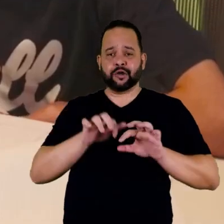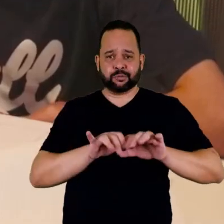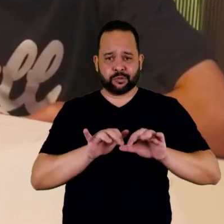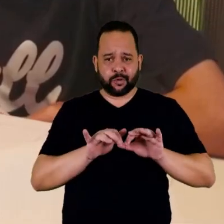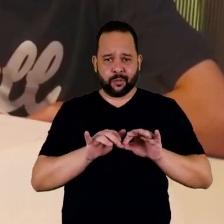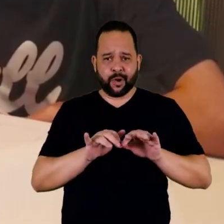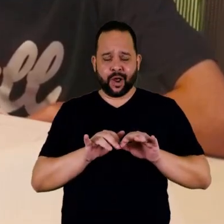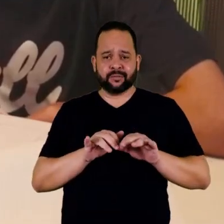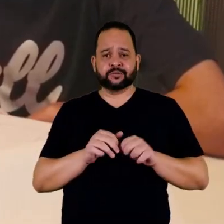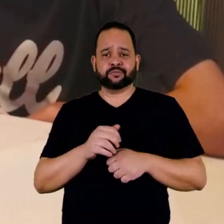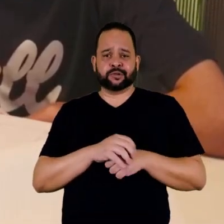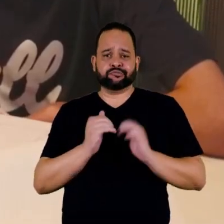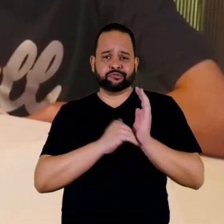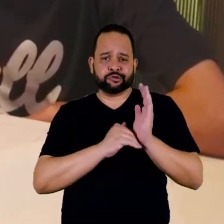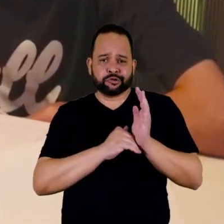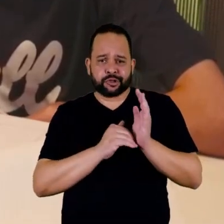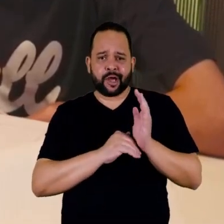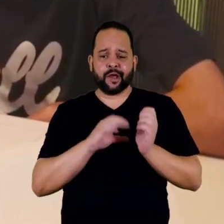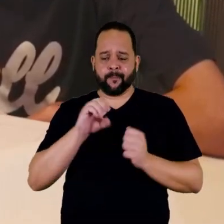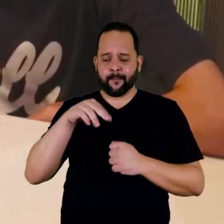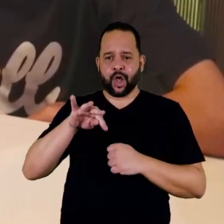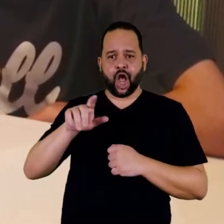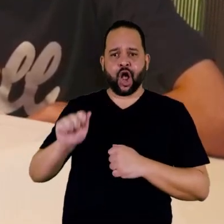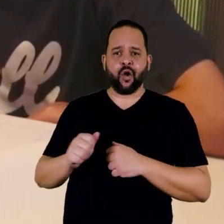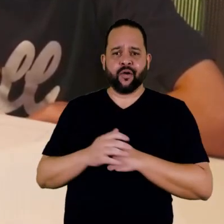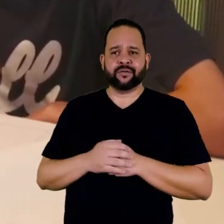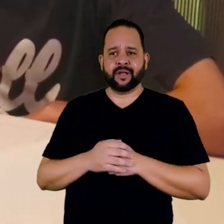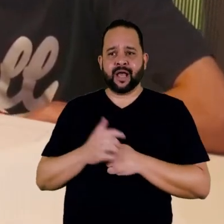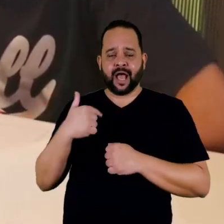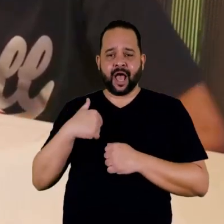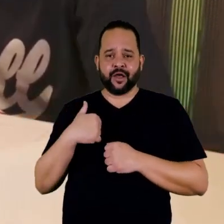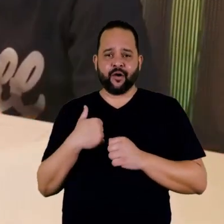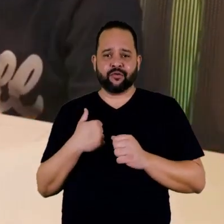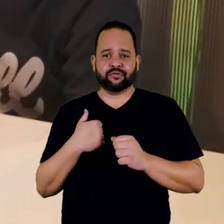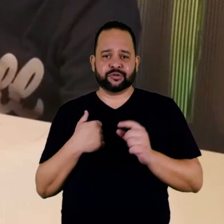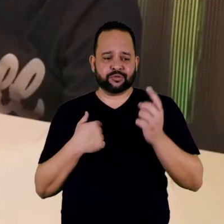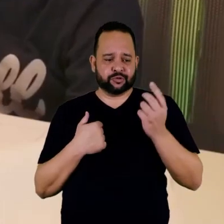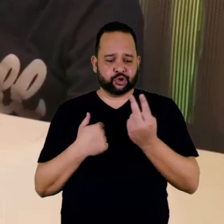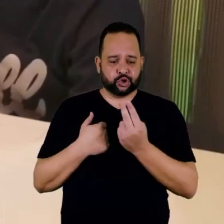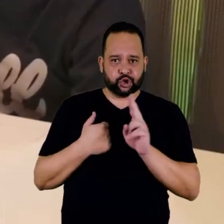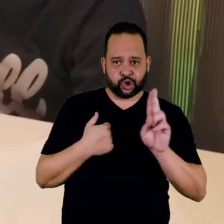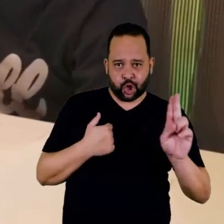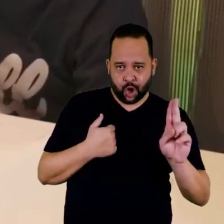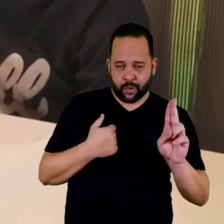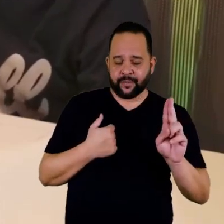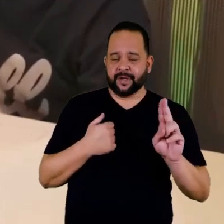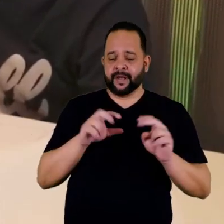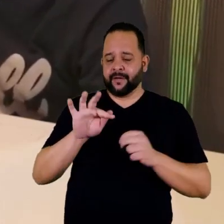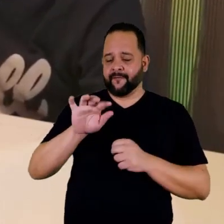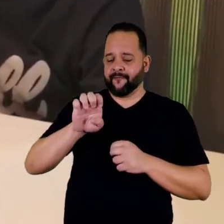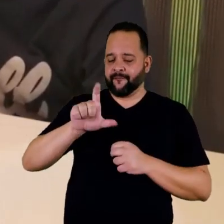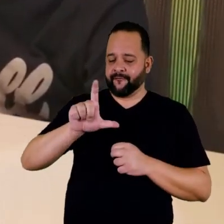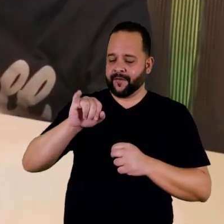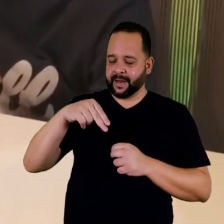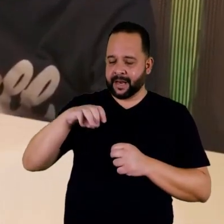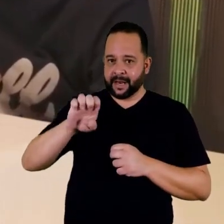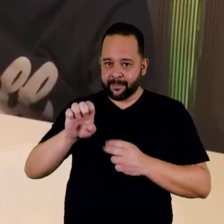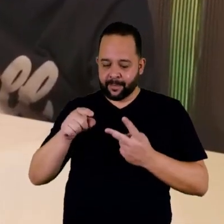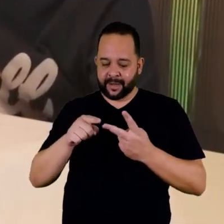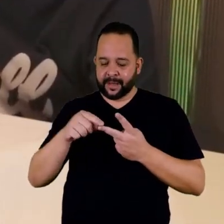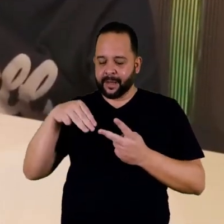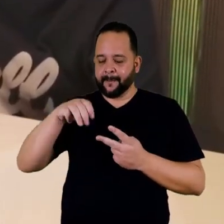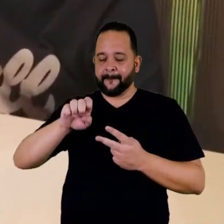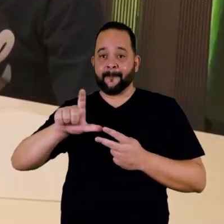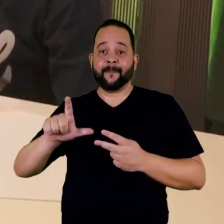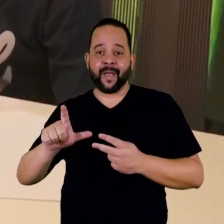conta do Roblox toda a minha infantilidade aí eu juntei meu nome meu nome que é Felipe meu sobrenome é Mel aí tem